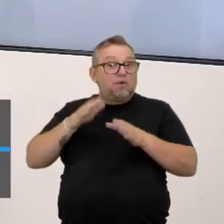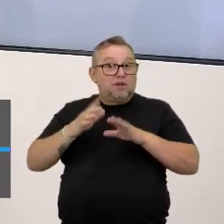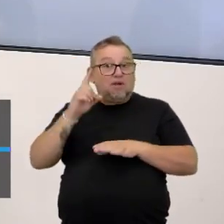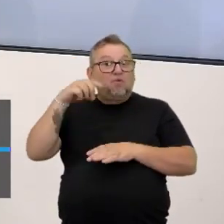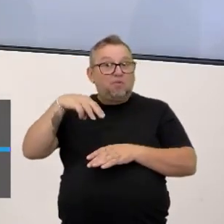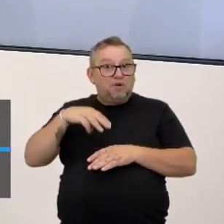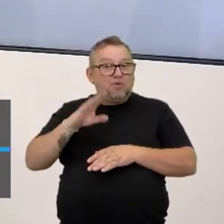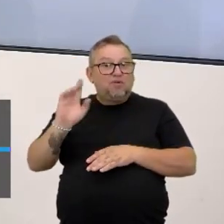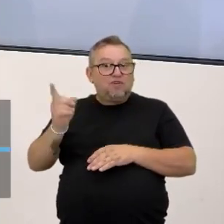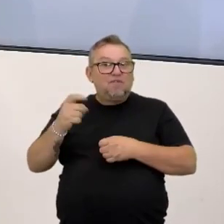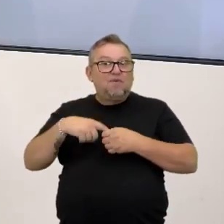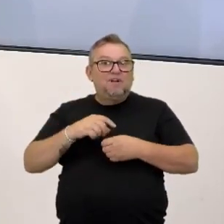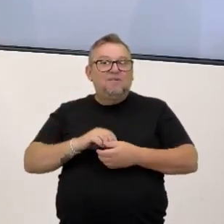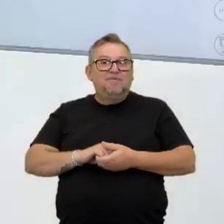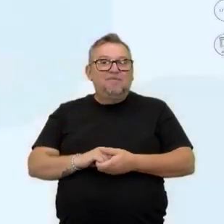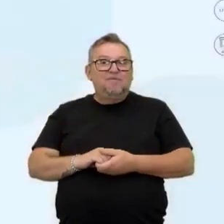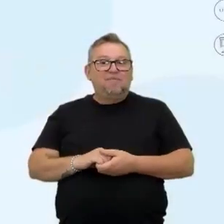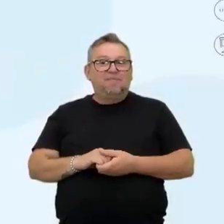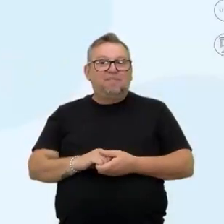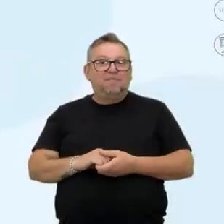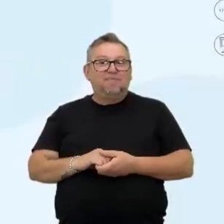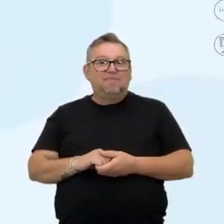pessoal. Um minutinho pra vocês. Boa.